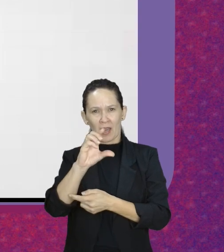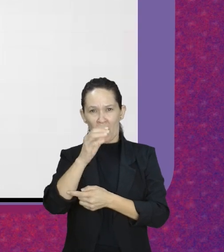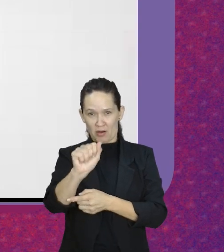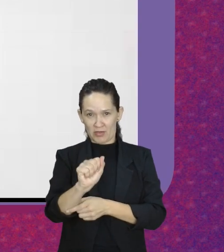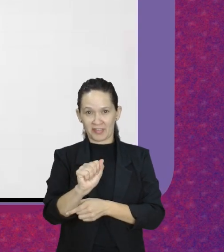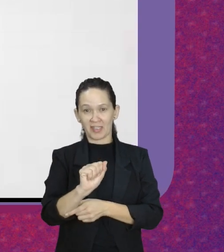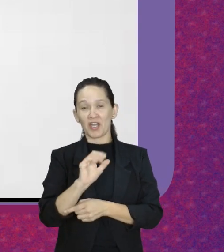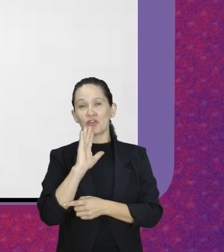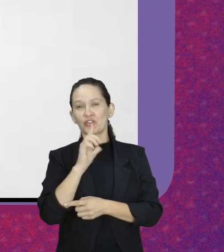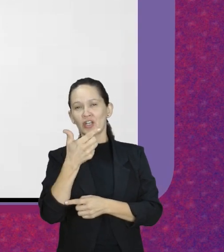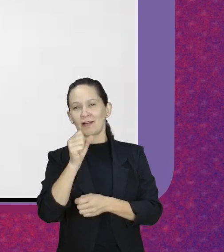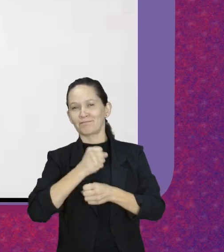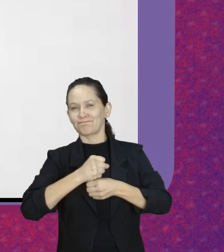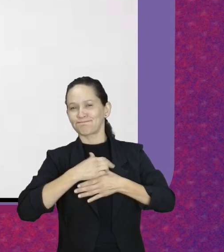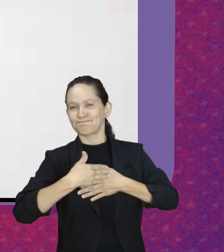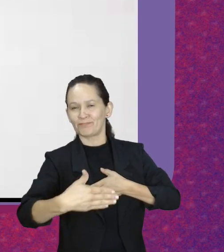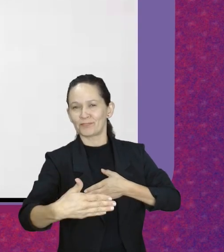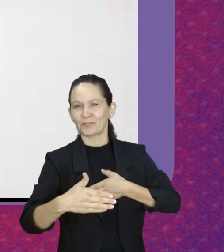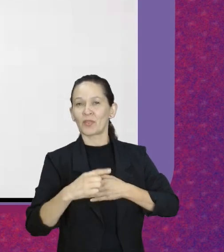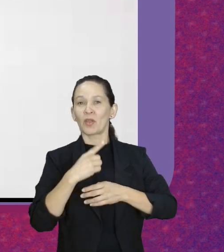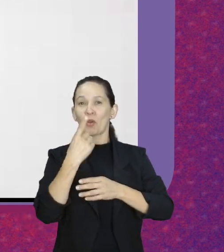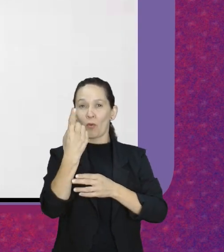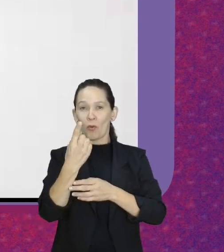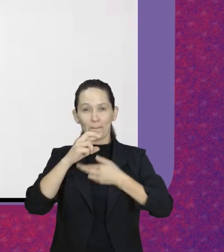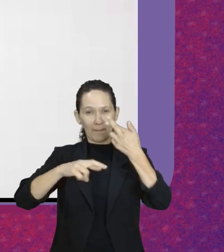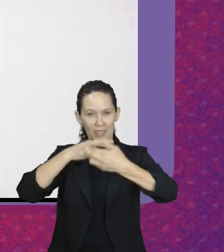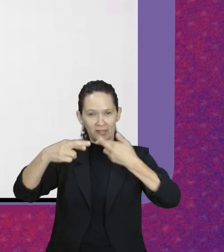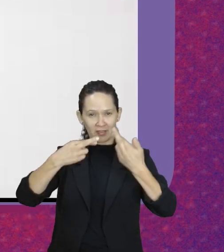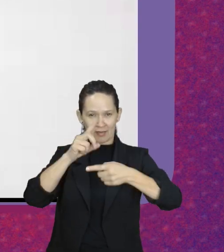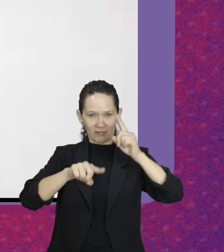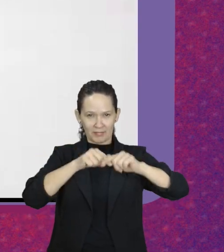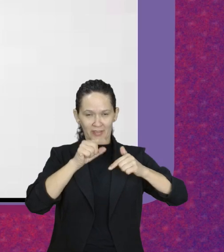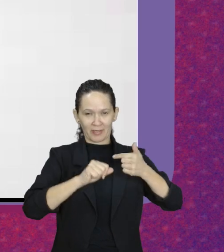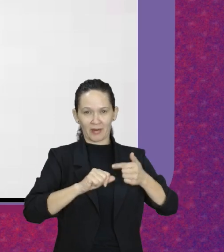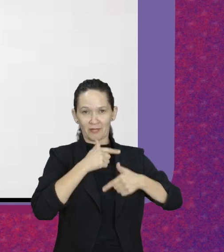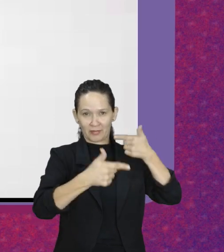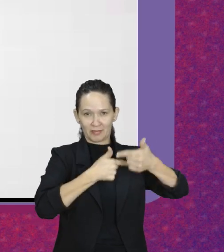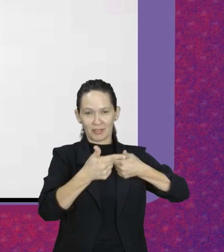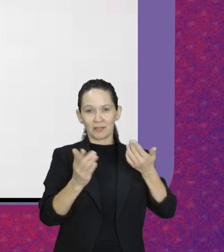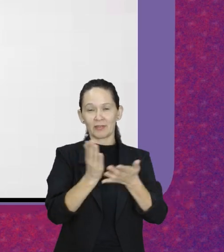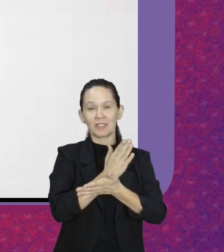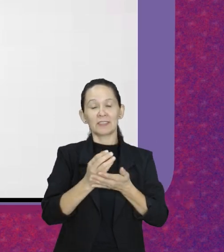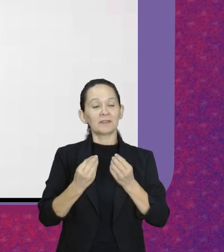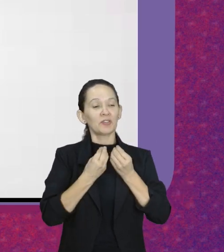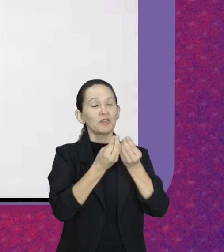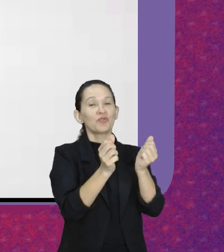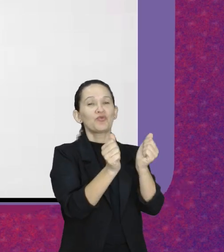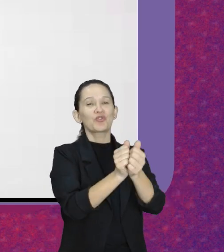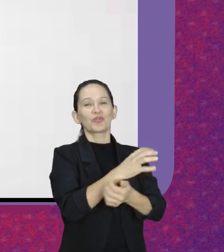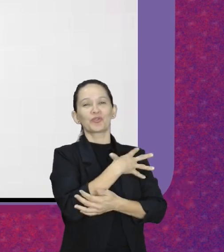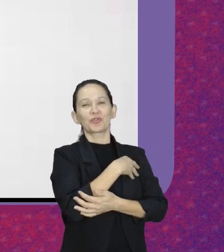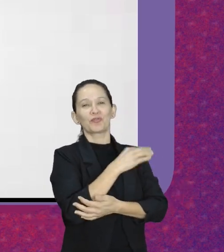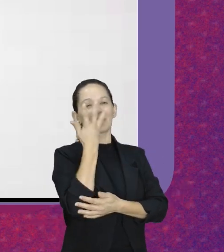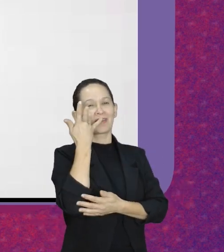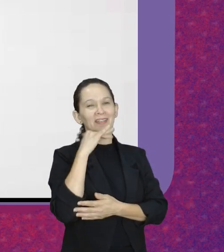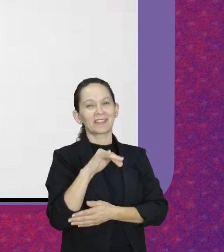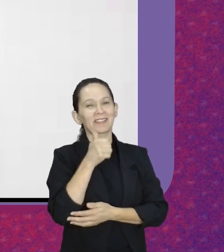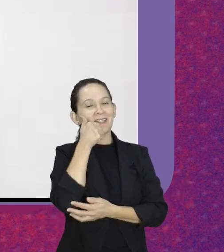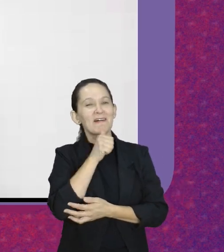Mas uma dessas catadoras, elas tinham, às vezes levava a criança junto, às vezes a mãe não